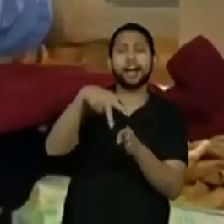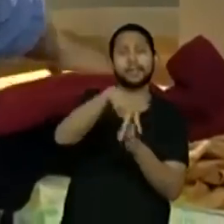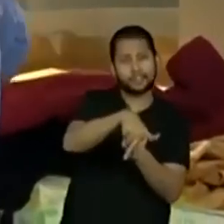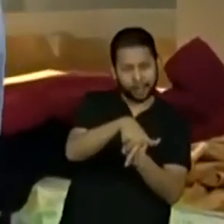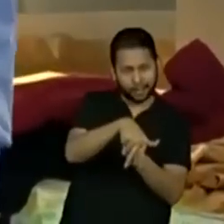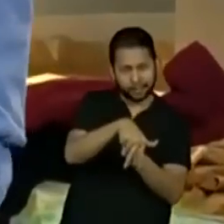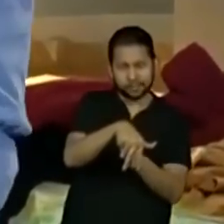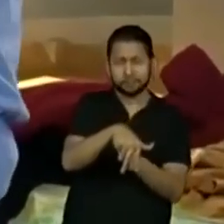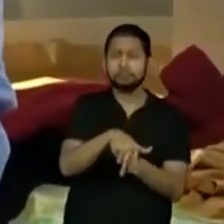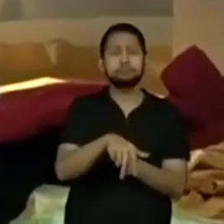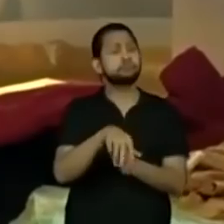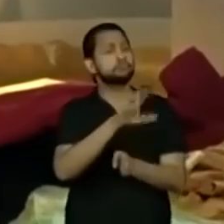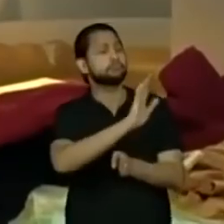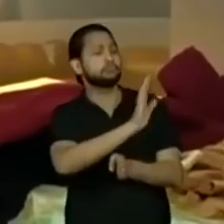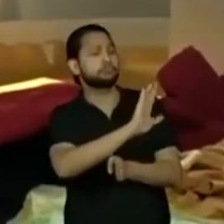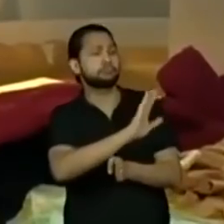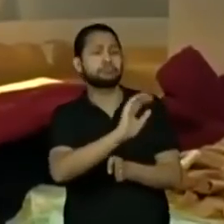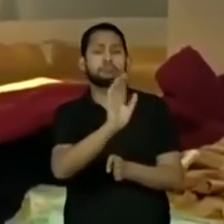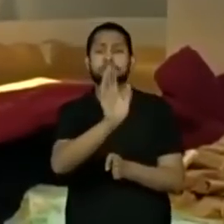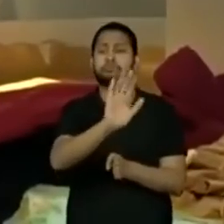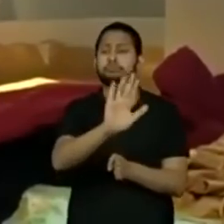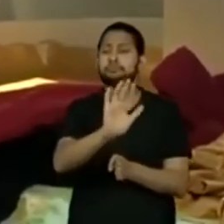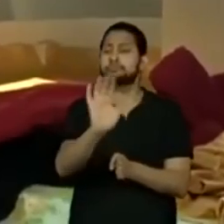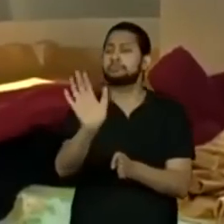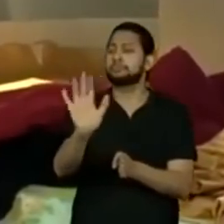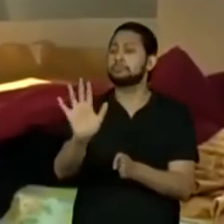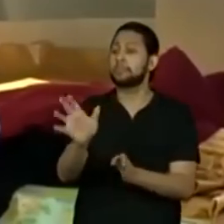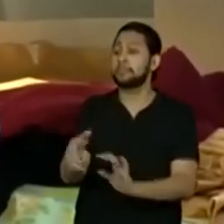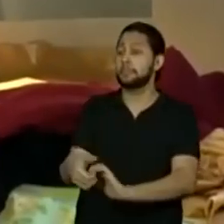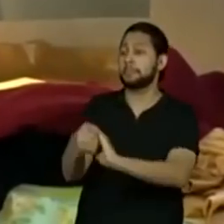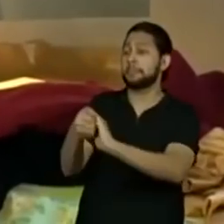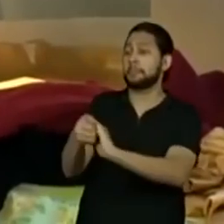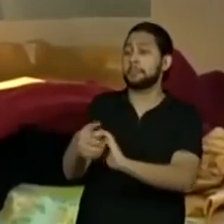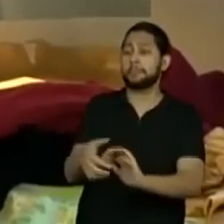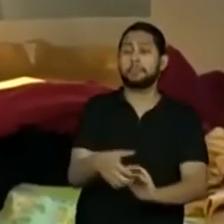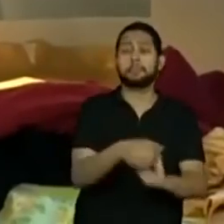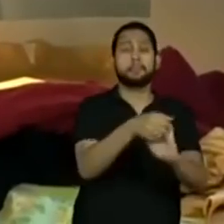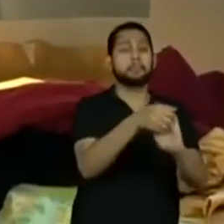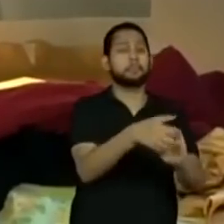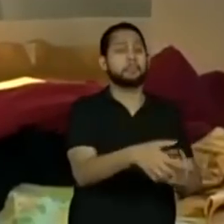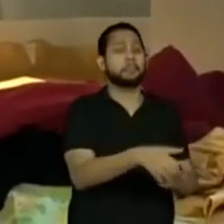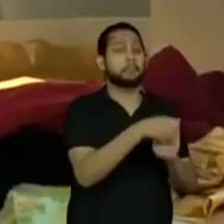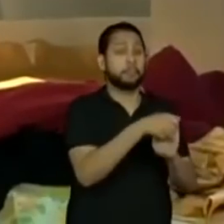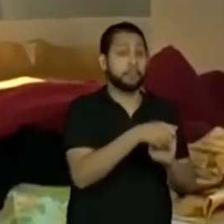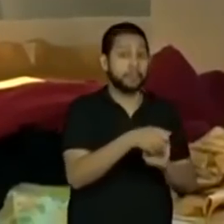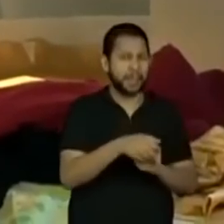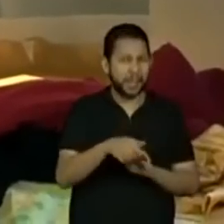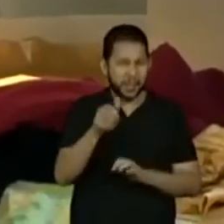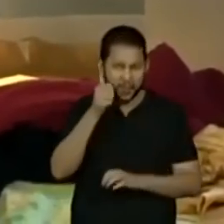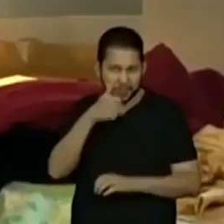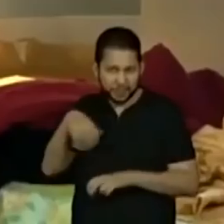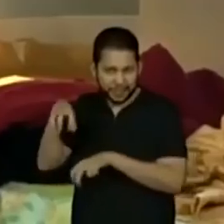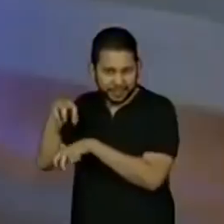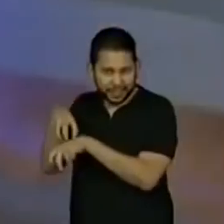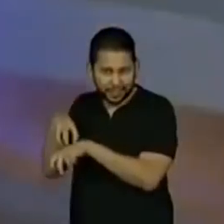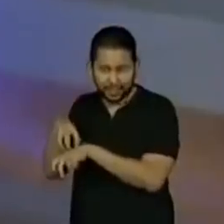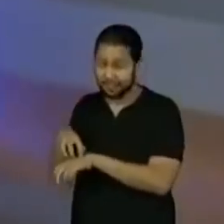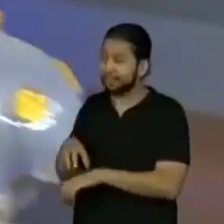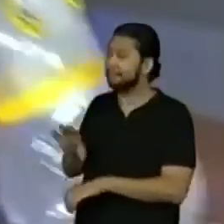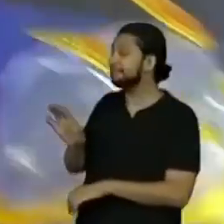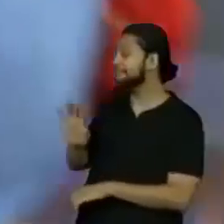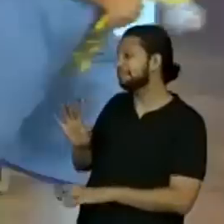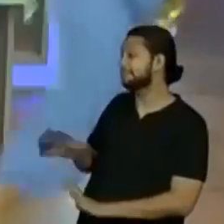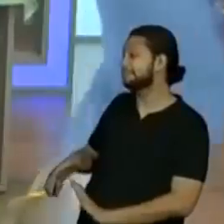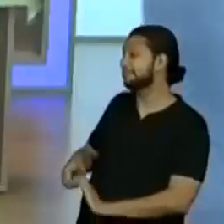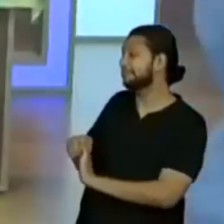mundo. E quando ele foi pegar a mão da princesa para se despedir, ele puxou-a e os dois montaram no cavalo